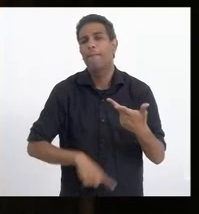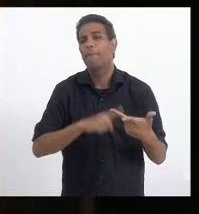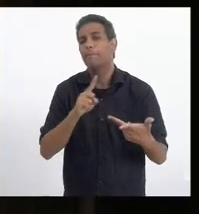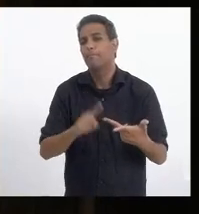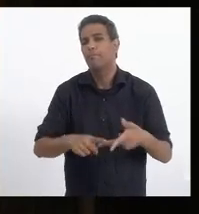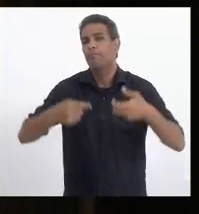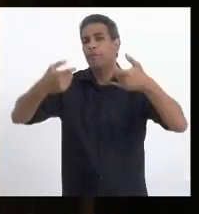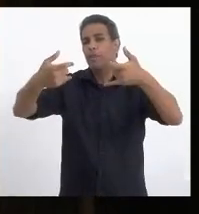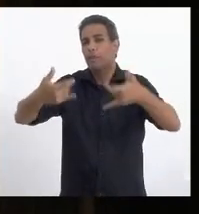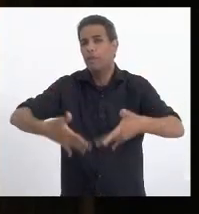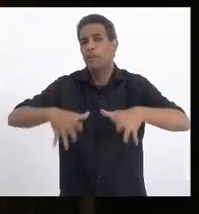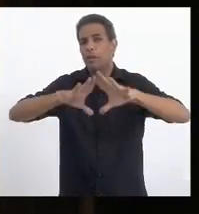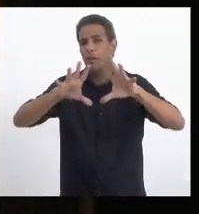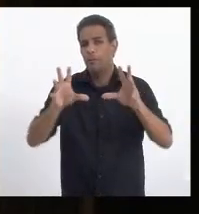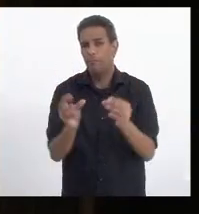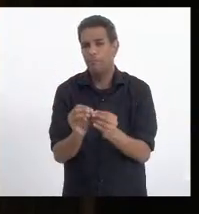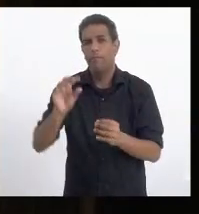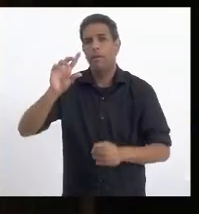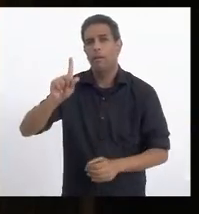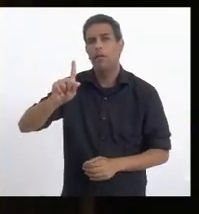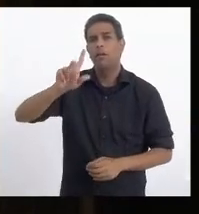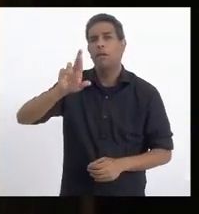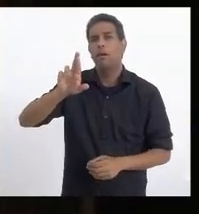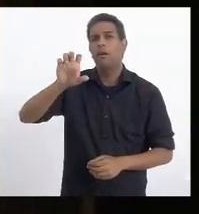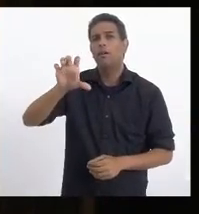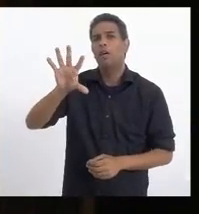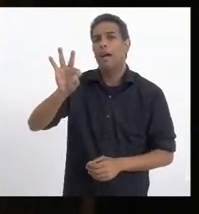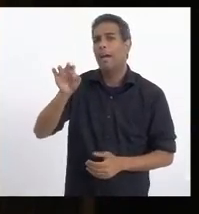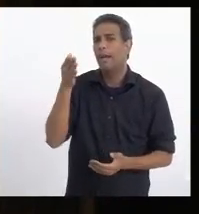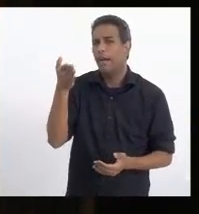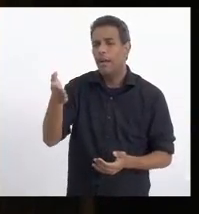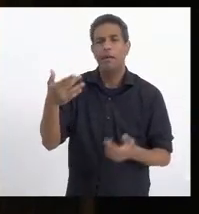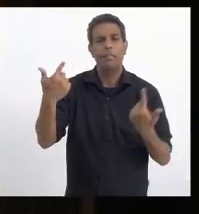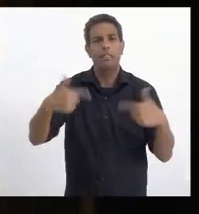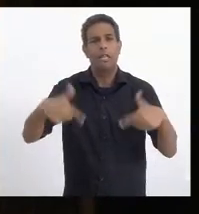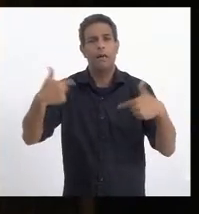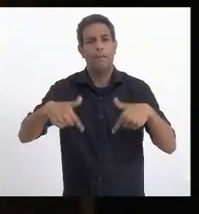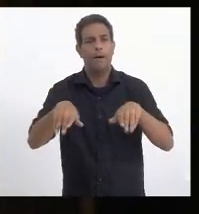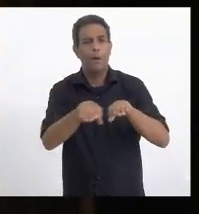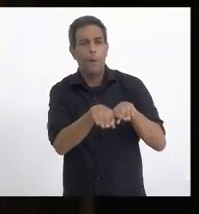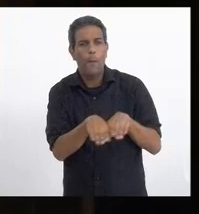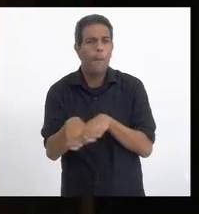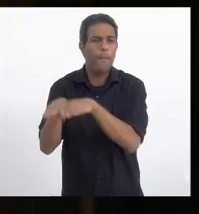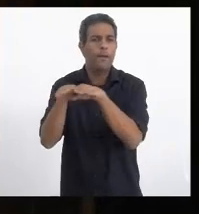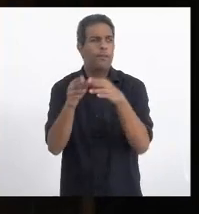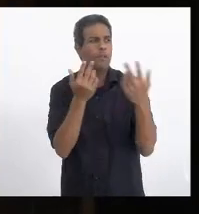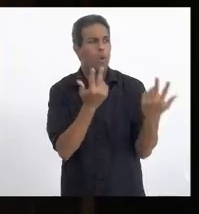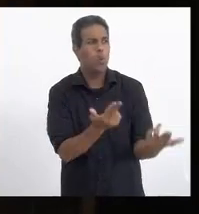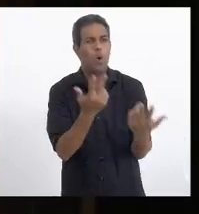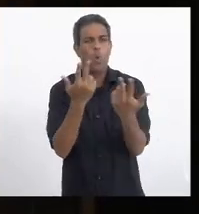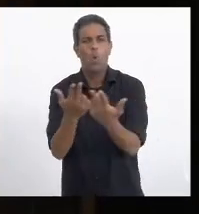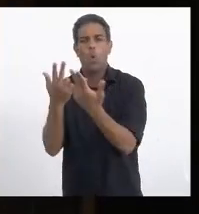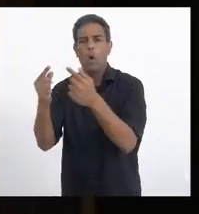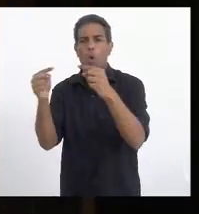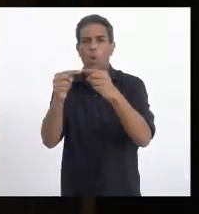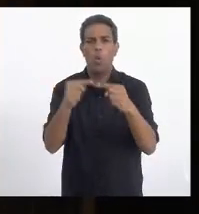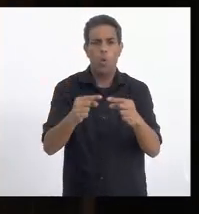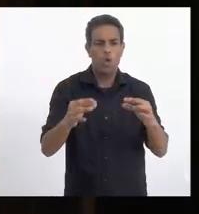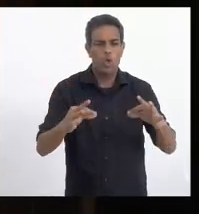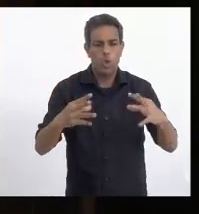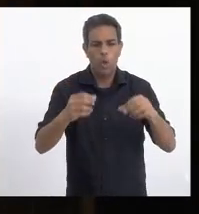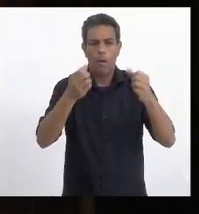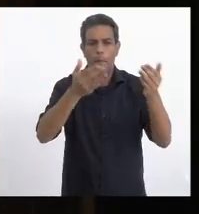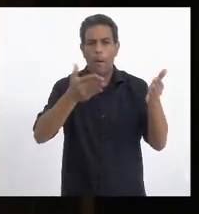que foi falado aqui a questão da Grete que regime especial de trabalho que justamente para compensar todo aqueles